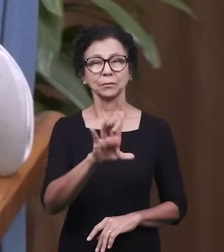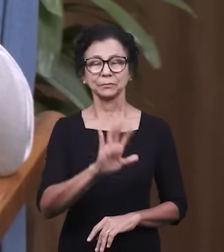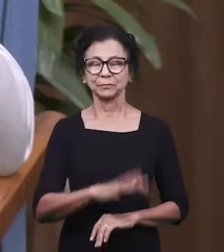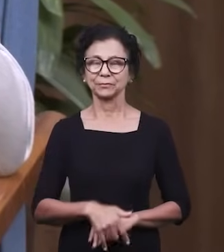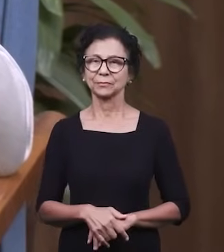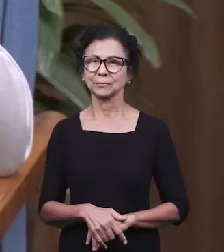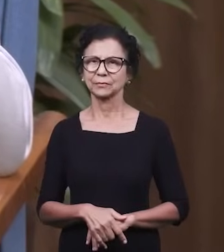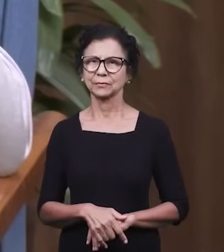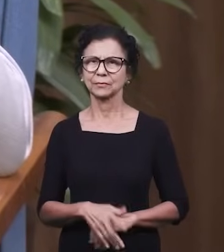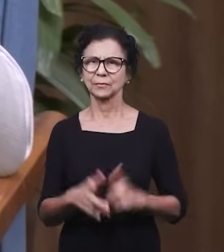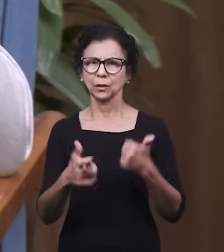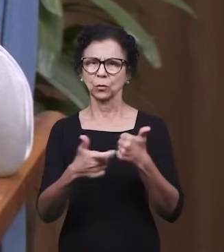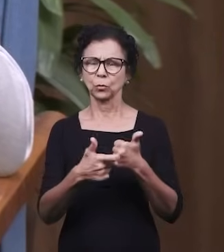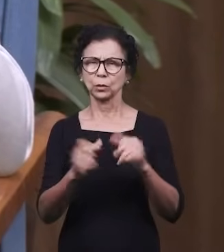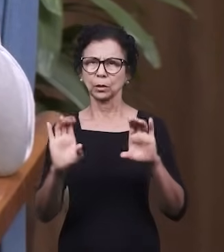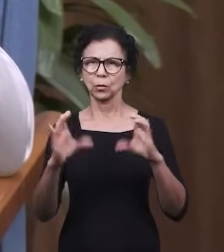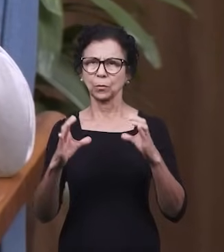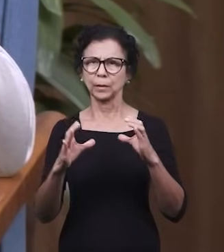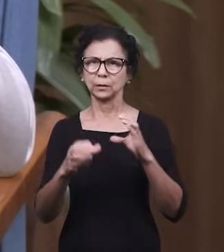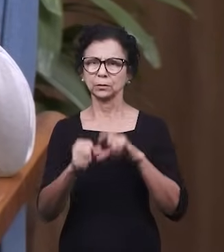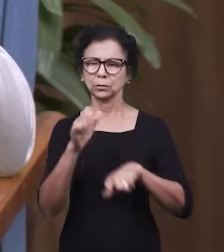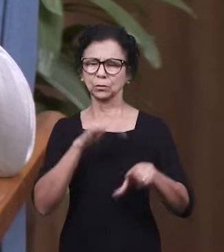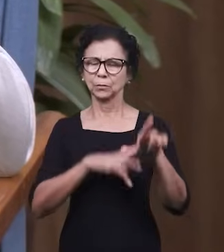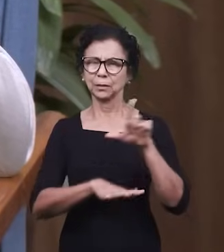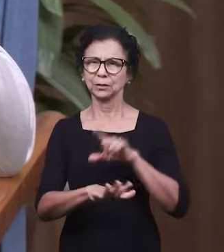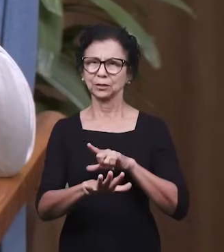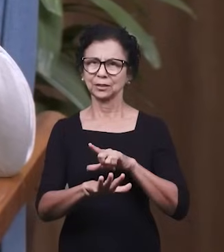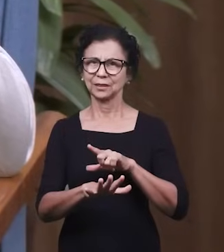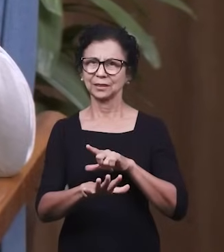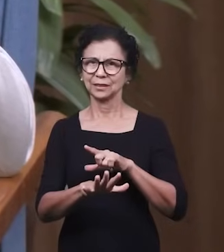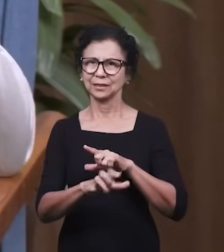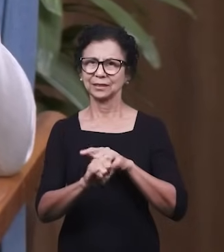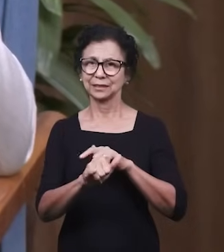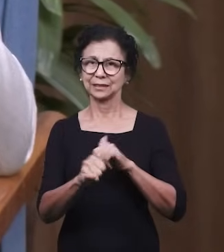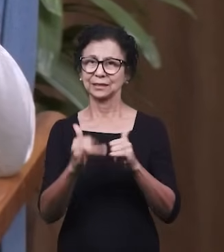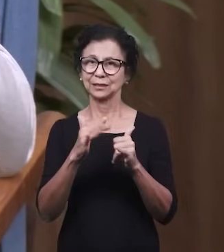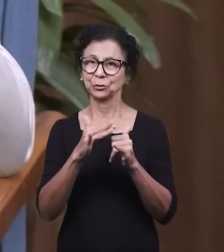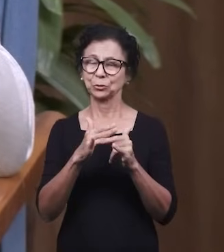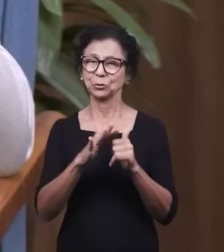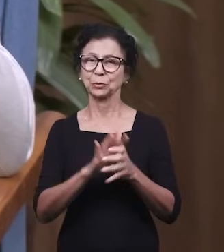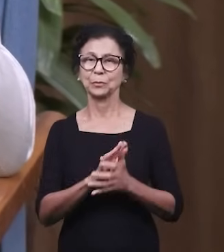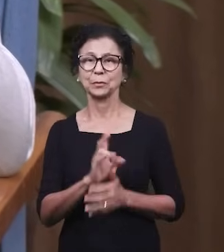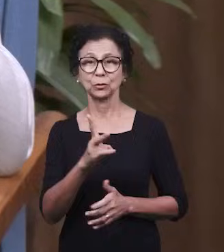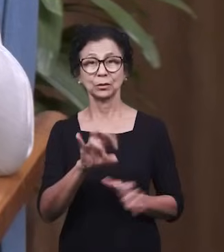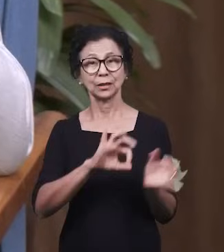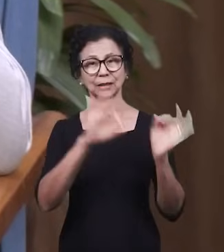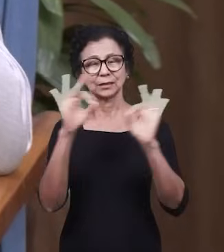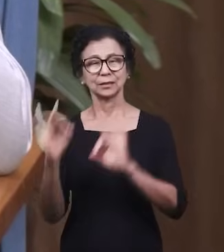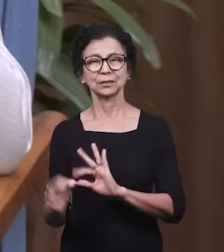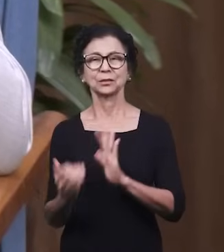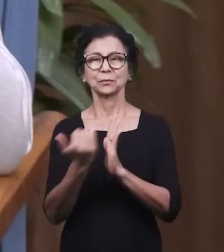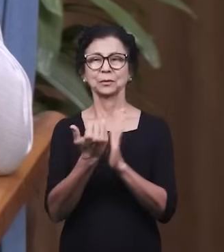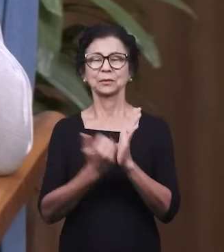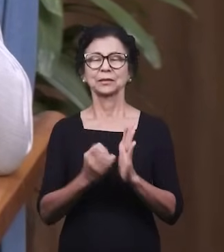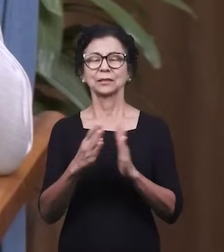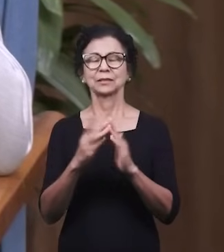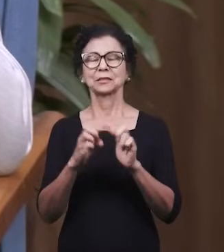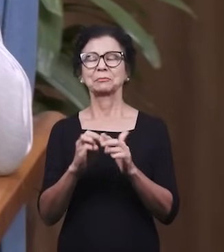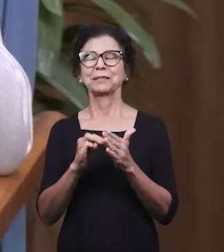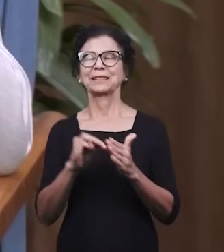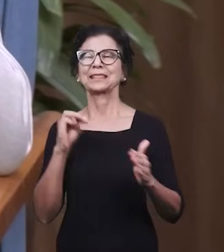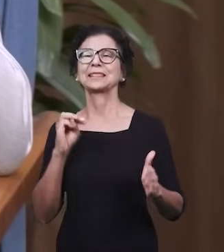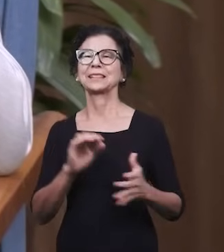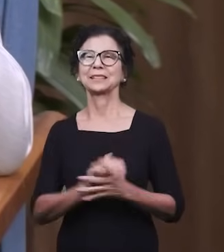esqueça, mais uma vez, curta, comente e compartilhe se você está assistindo pelo nosso canal no YouTube e continue assistindo a programação da